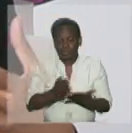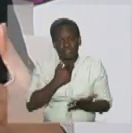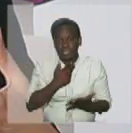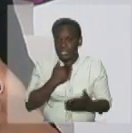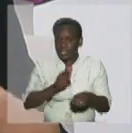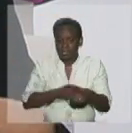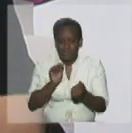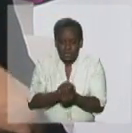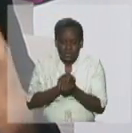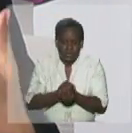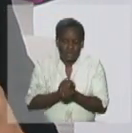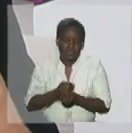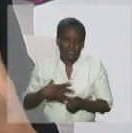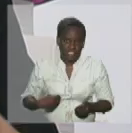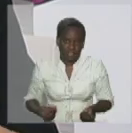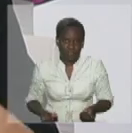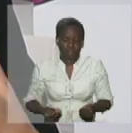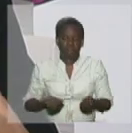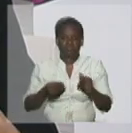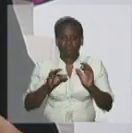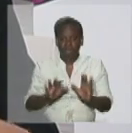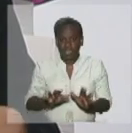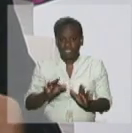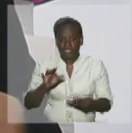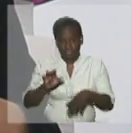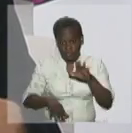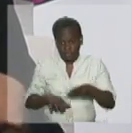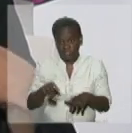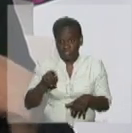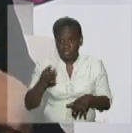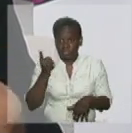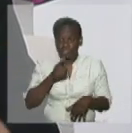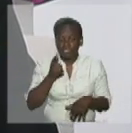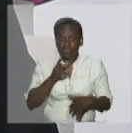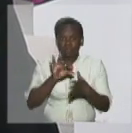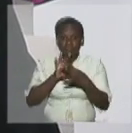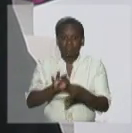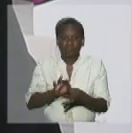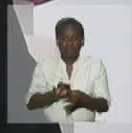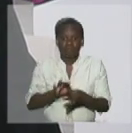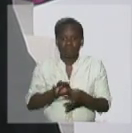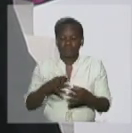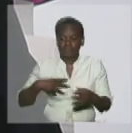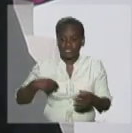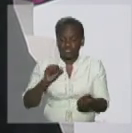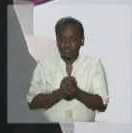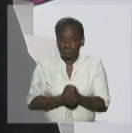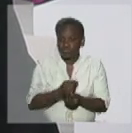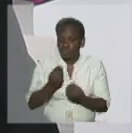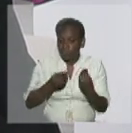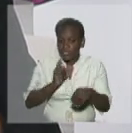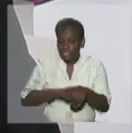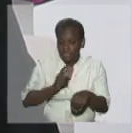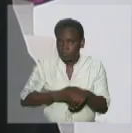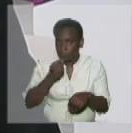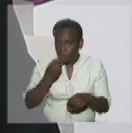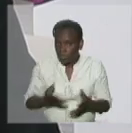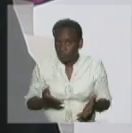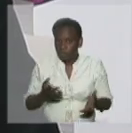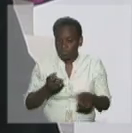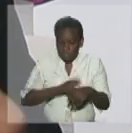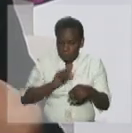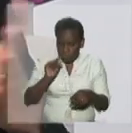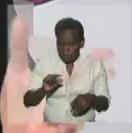mundo pode realmente estar junto ali com o filho e tudo, mas tipo, o que você construiu, né, com seu filho? Como foi esse